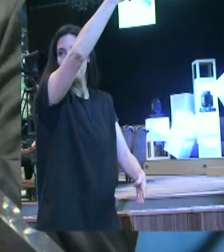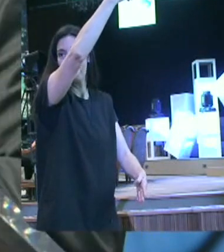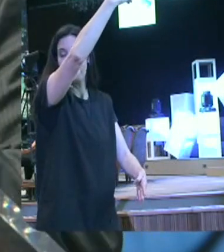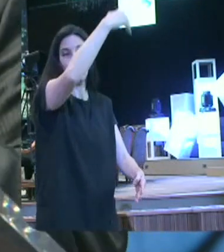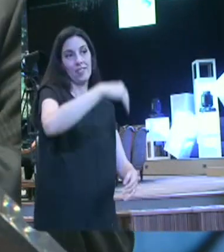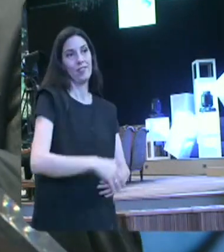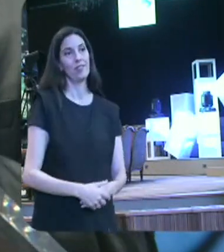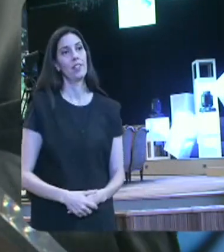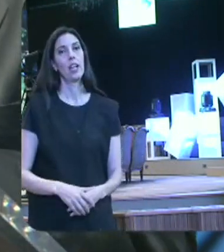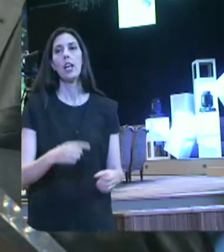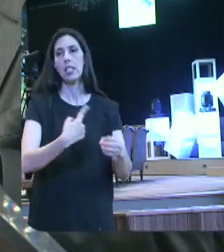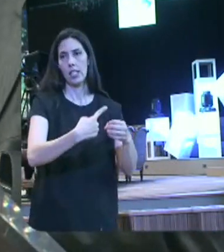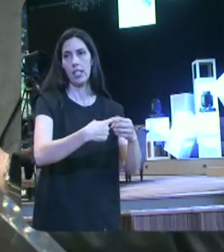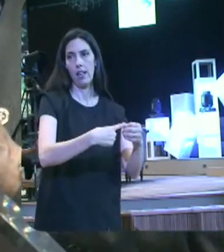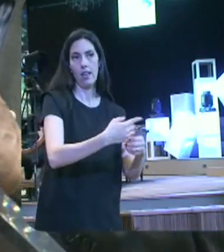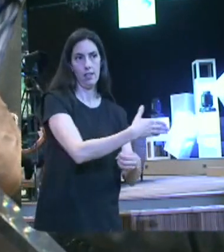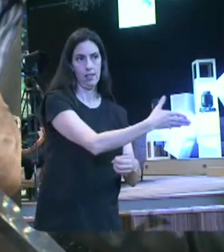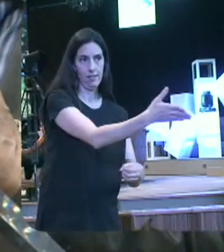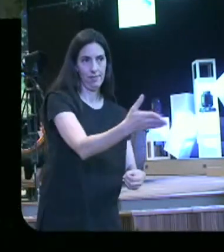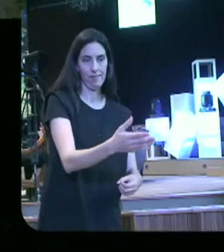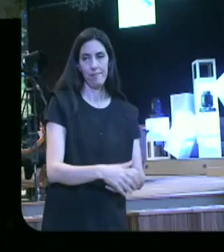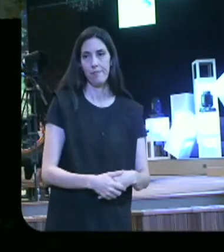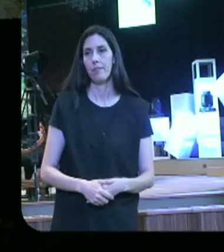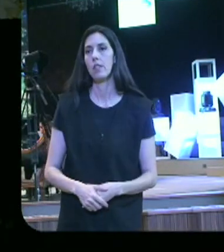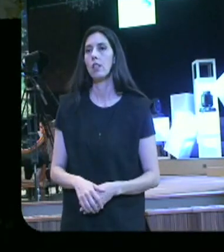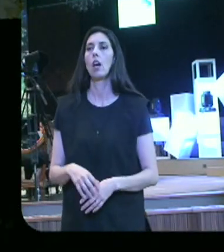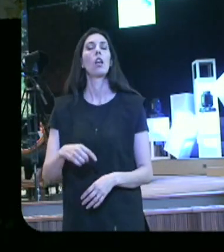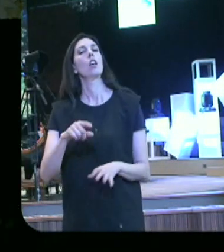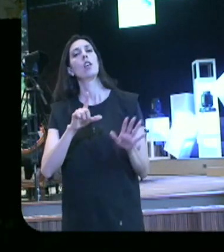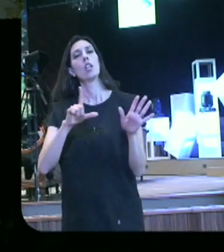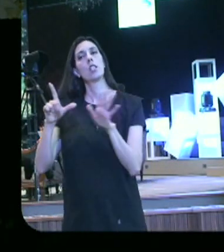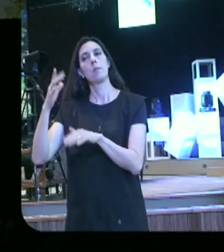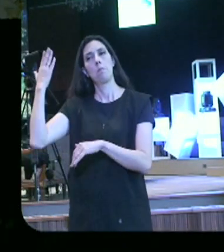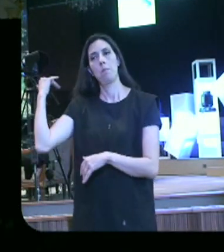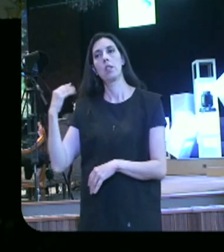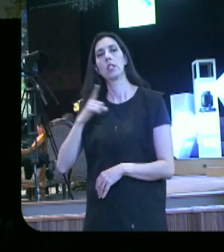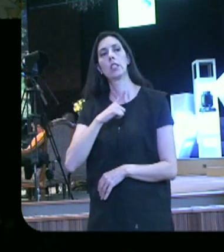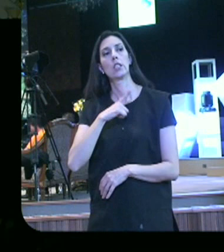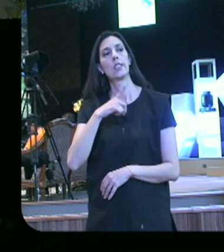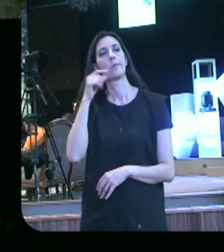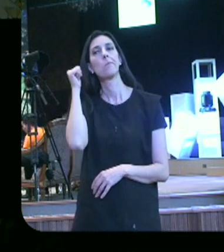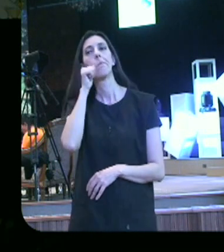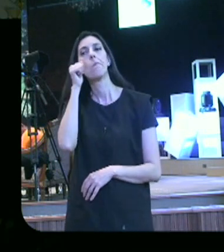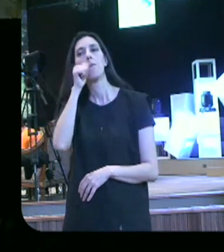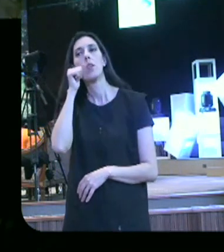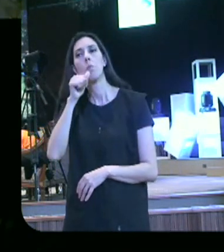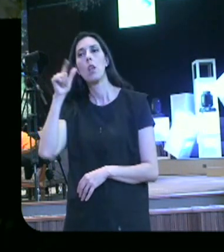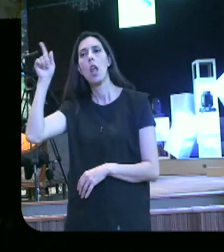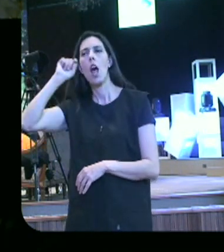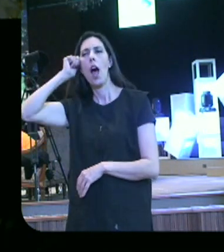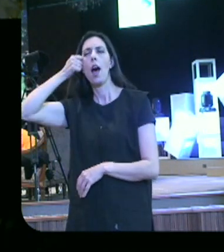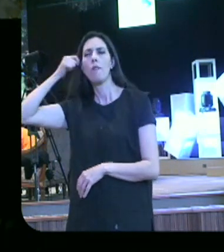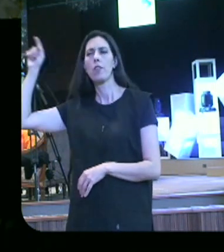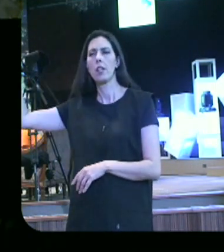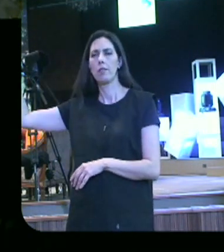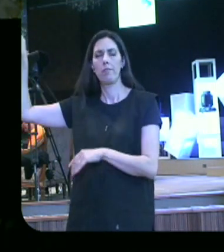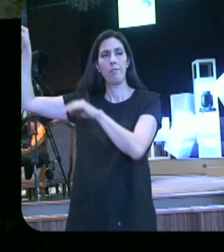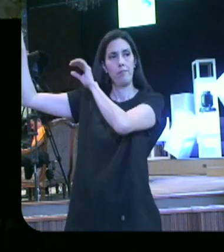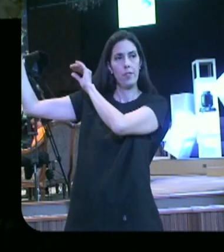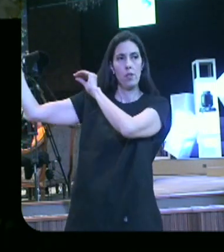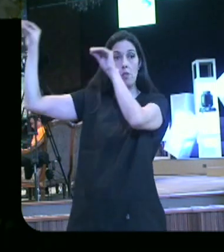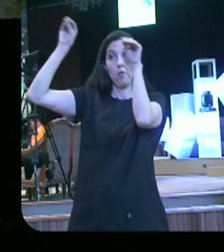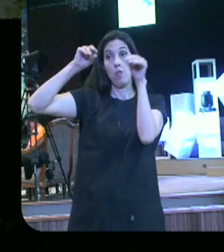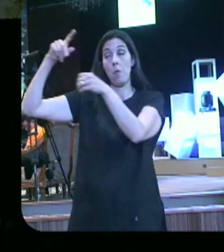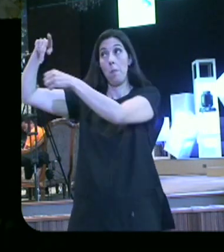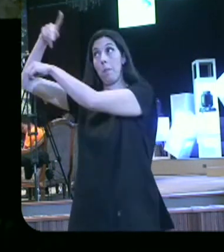Essa semana eu atendi uma senhora que veio da Nigéria para tratamento médico da sua netinha. No